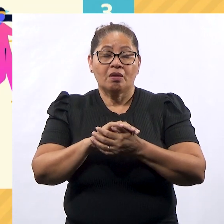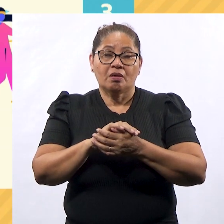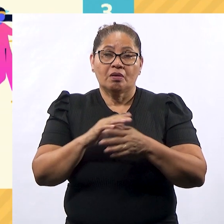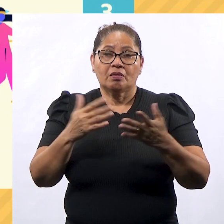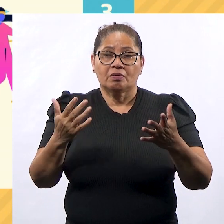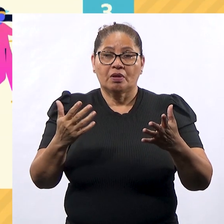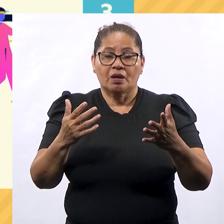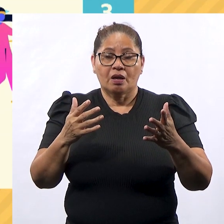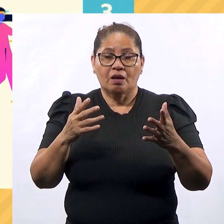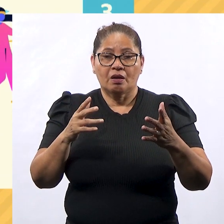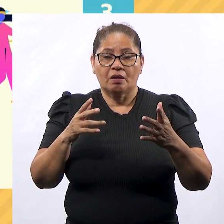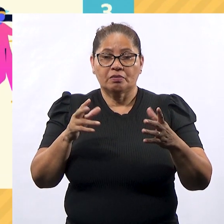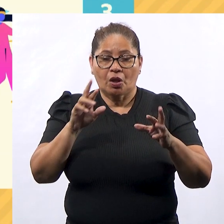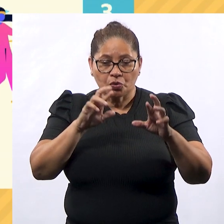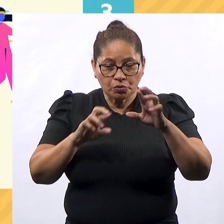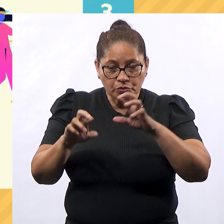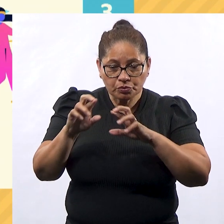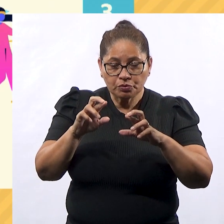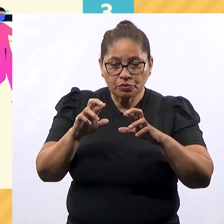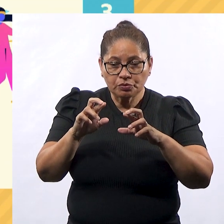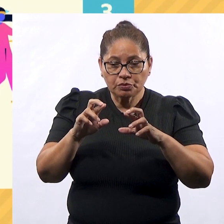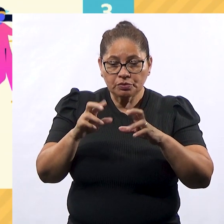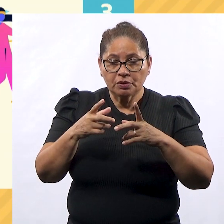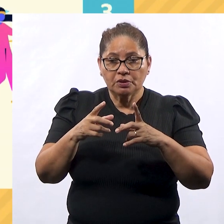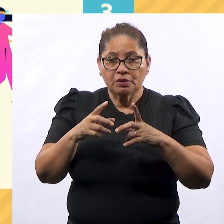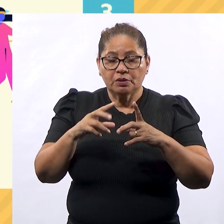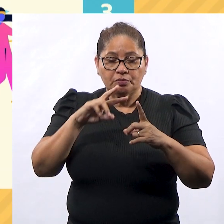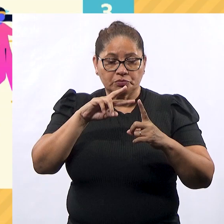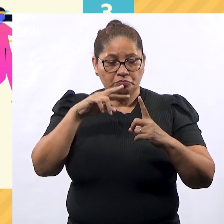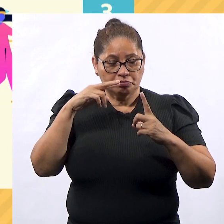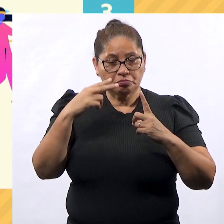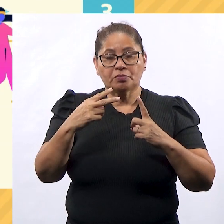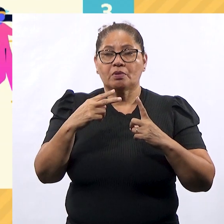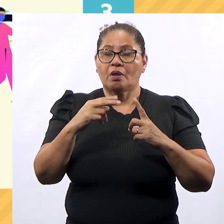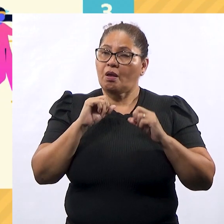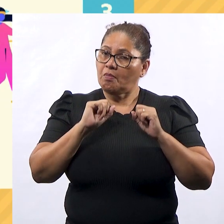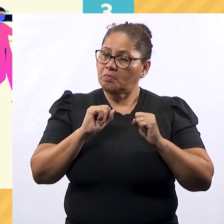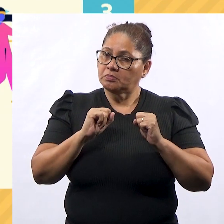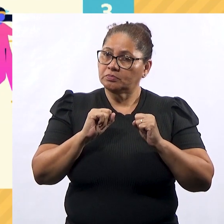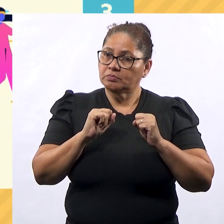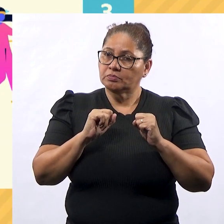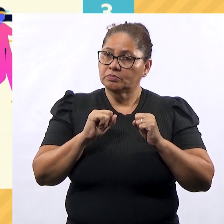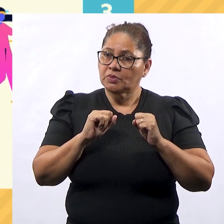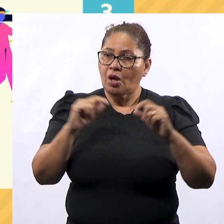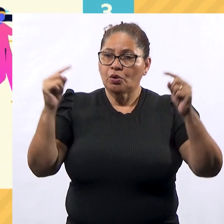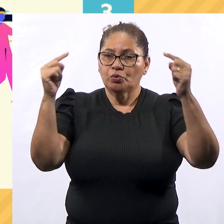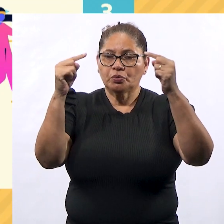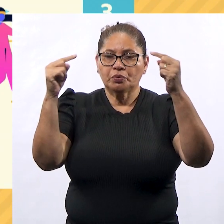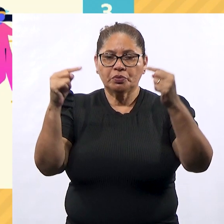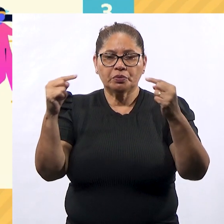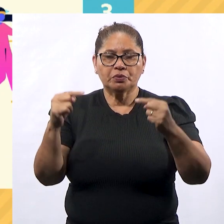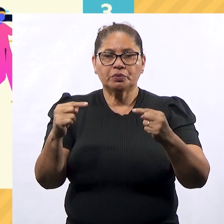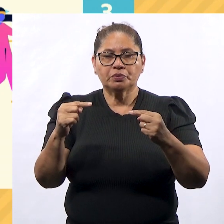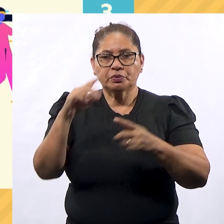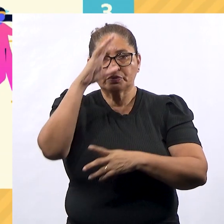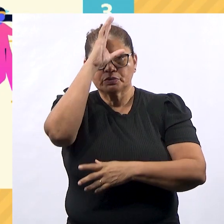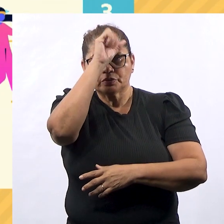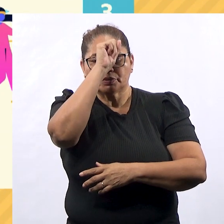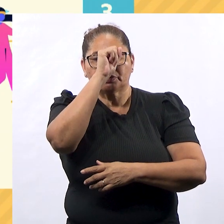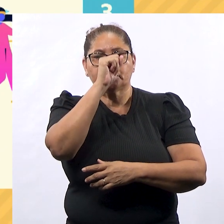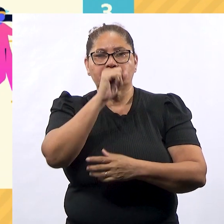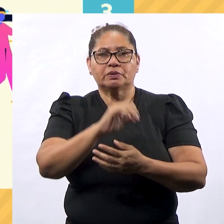trata ela como instrumento de verificação, mas com ação prospectiva, você também tem que definir critérios